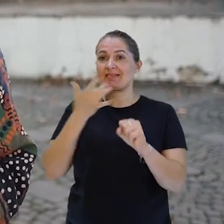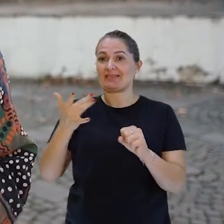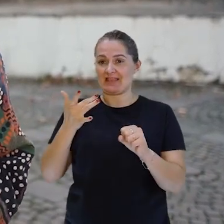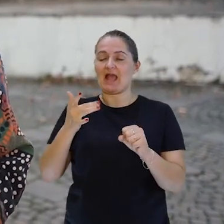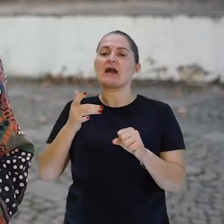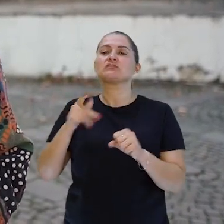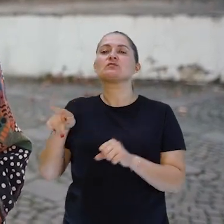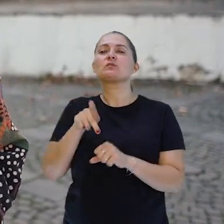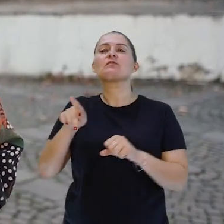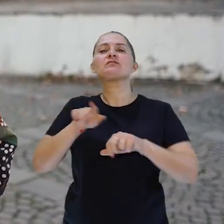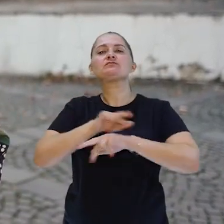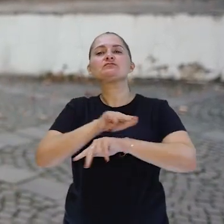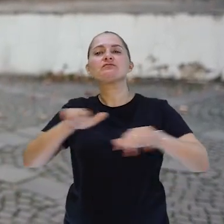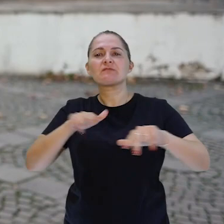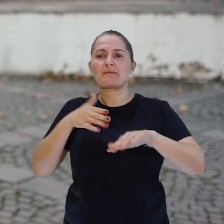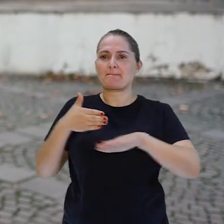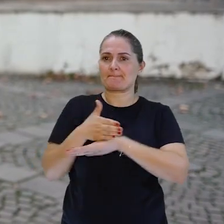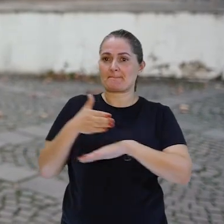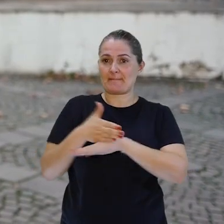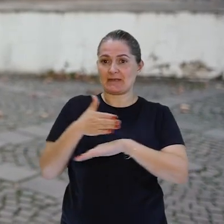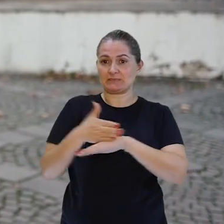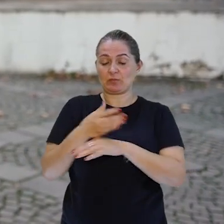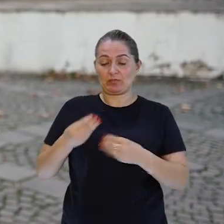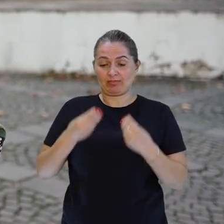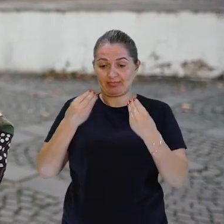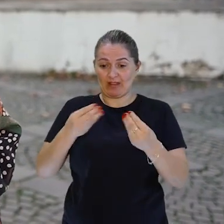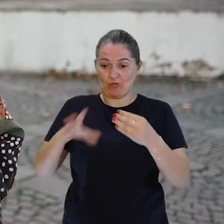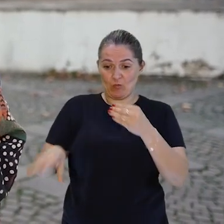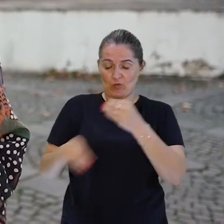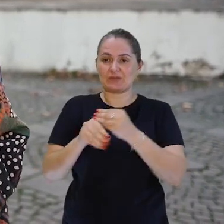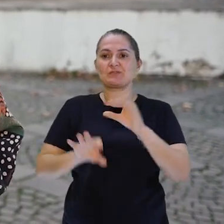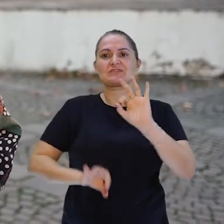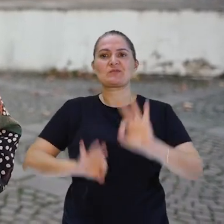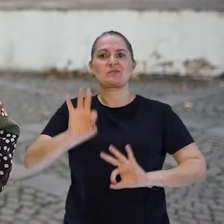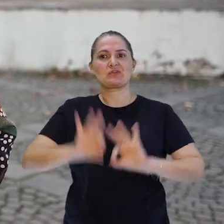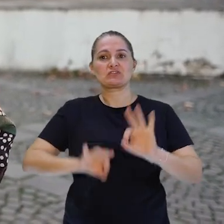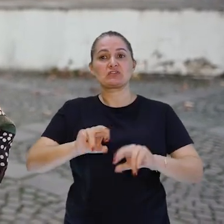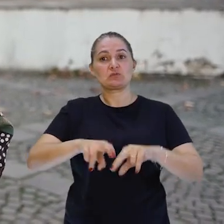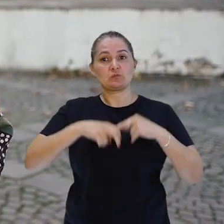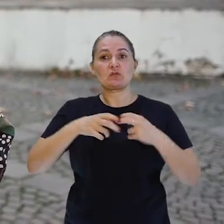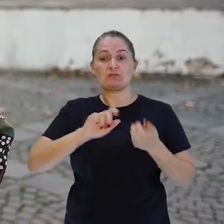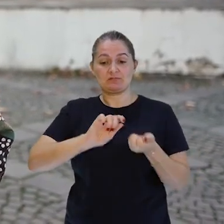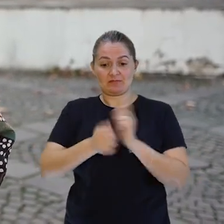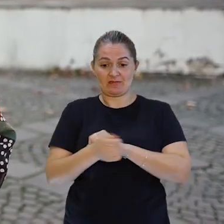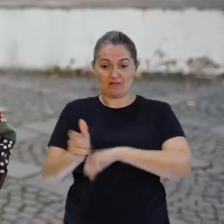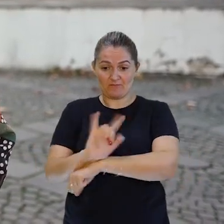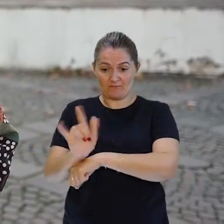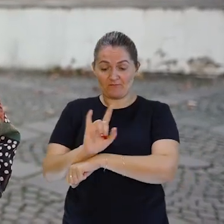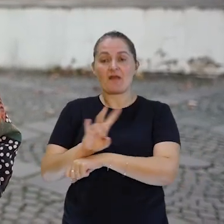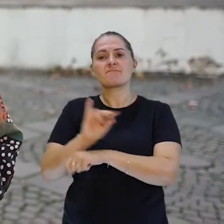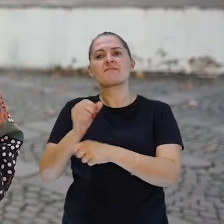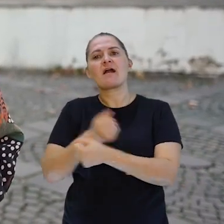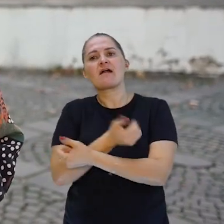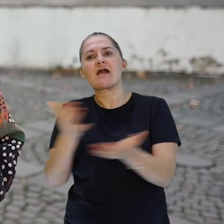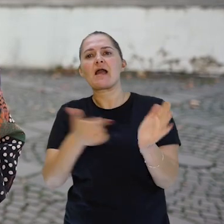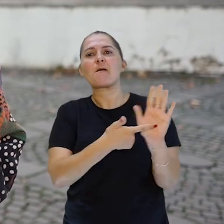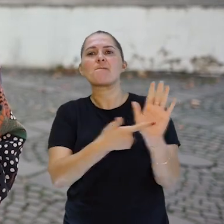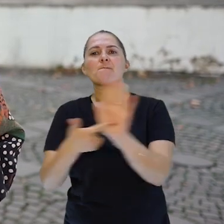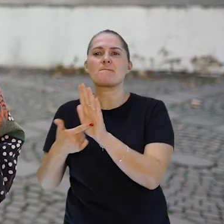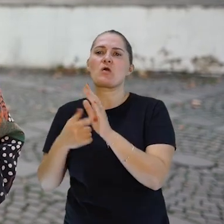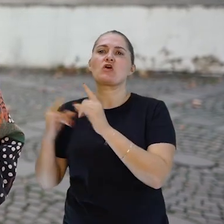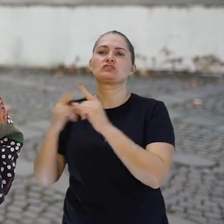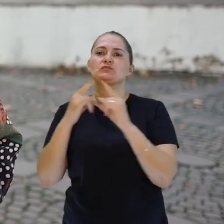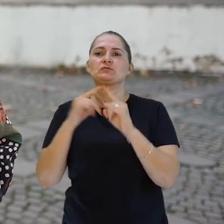diversos professores que participaram, deixaram sua contribuição aqui para o projeto. E a ideia é que ele circule entre instituições de